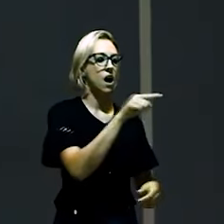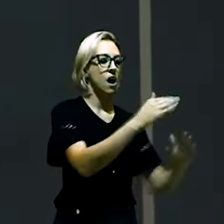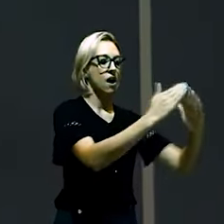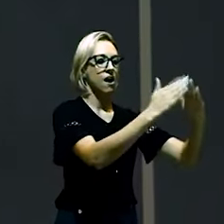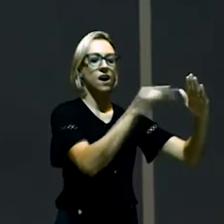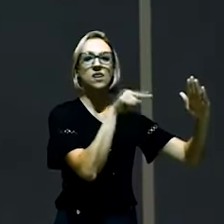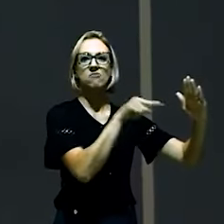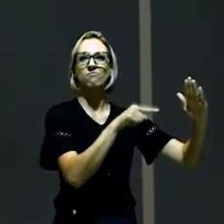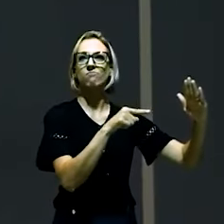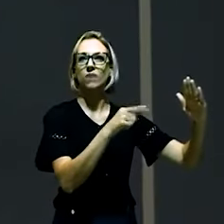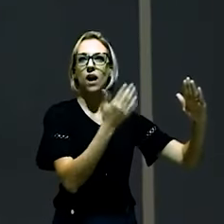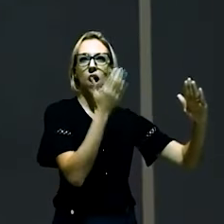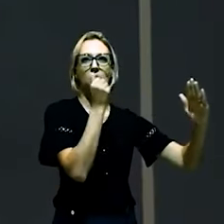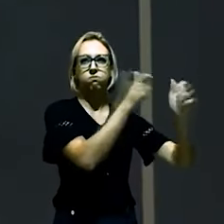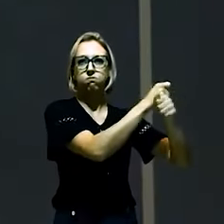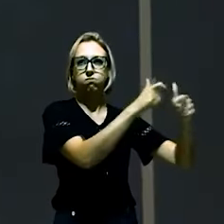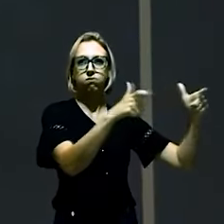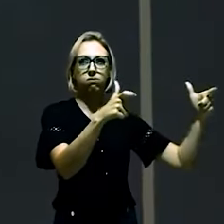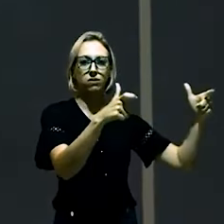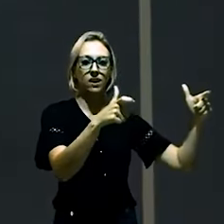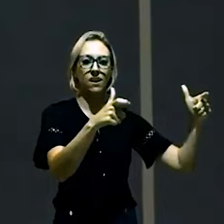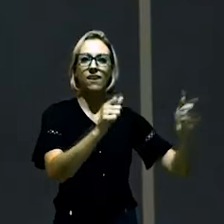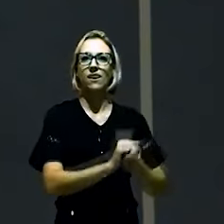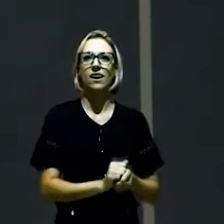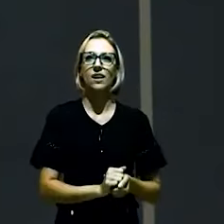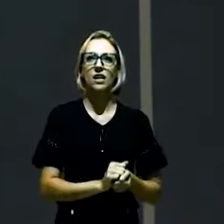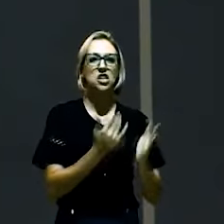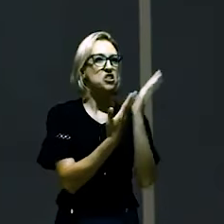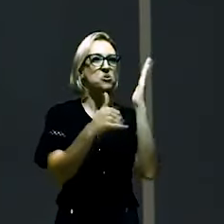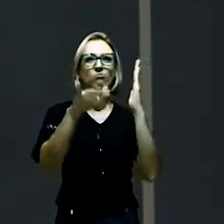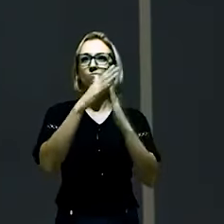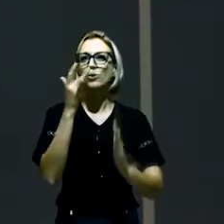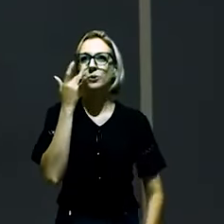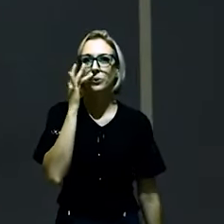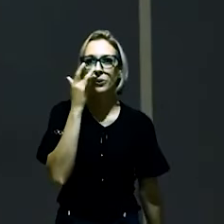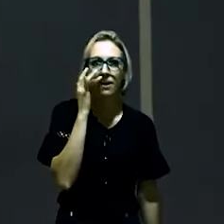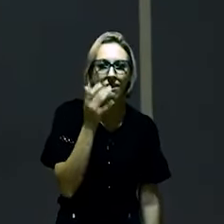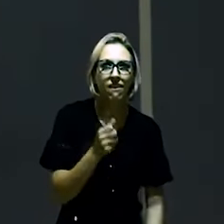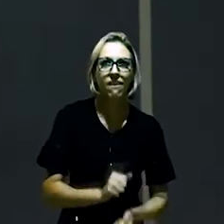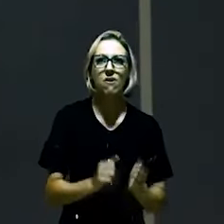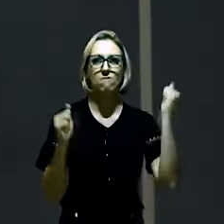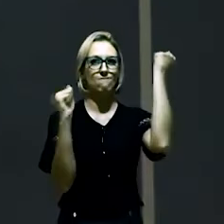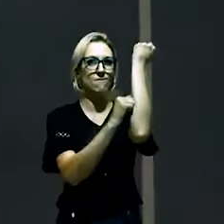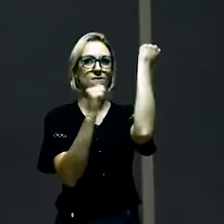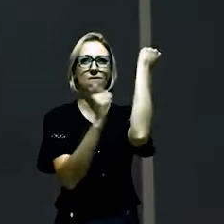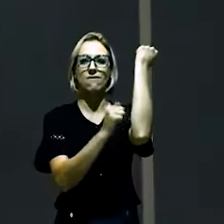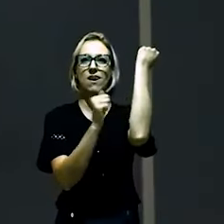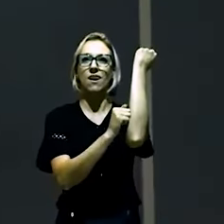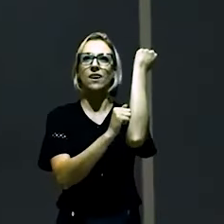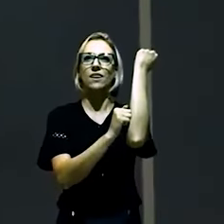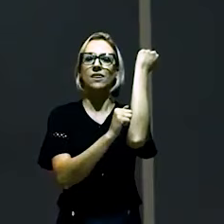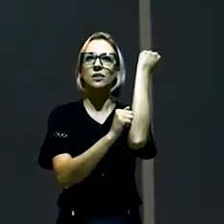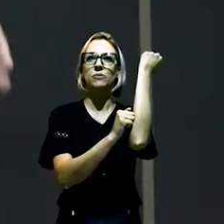O texto diz que a cadeira, o trono que Salomão sentava era de ouro, de marfim,